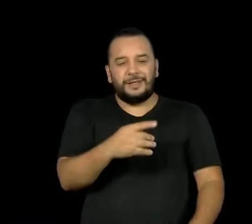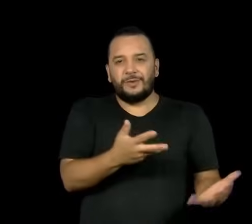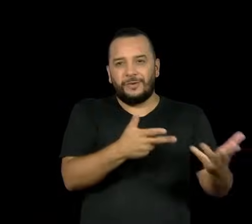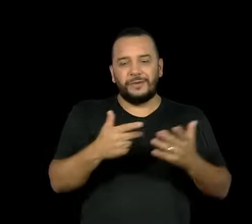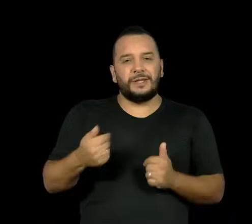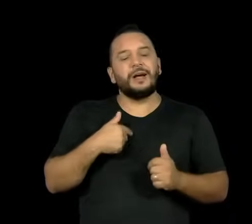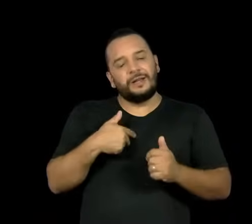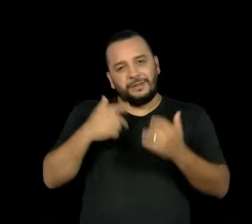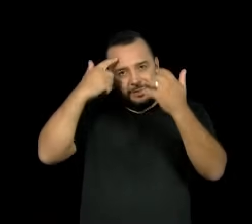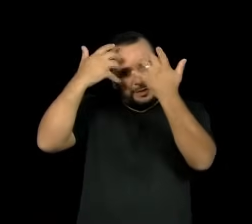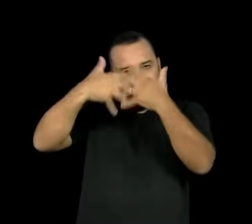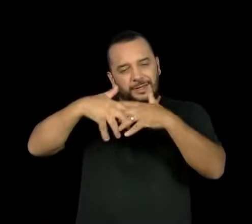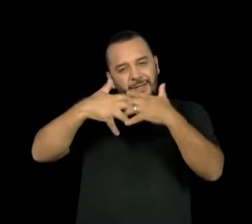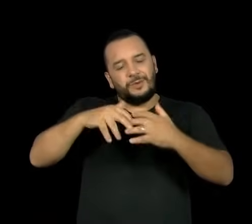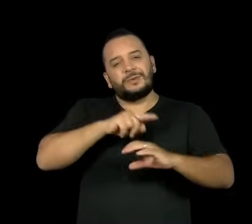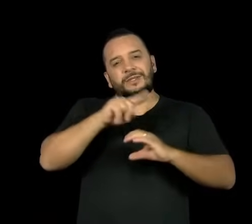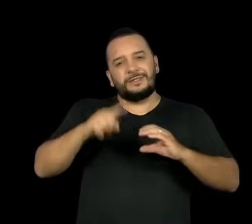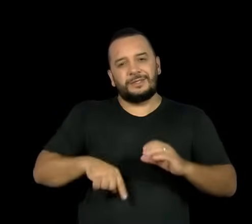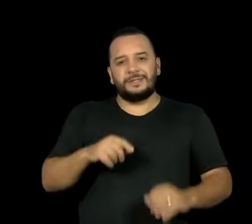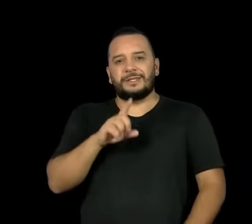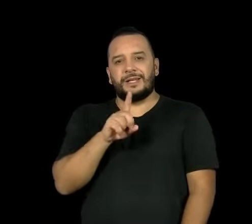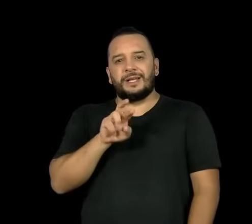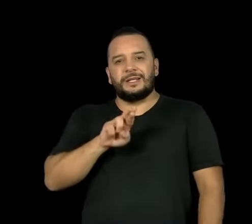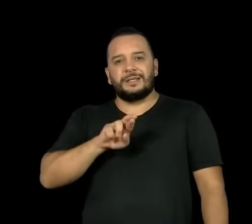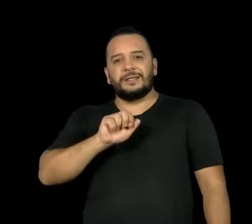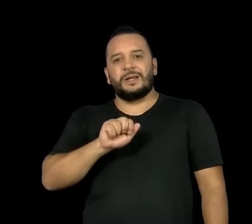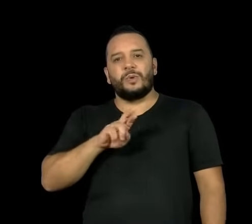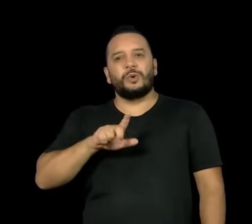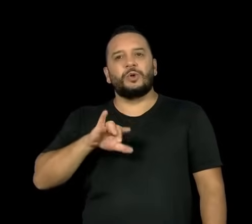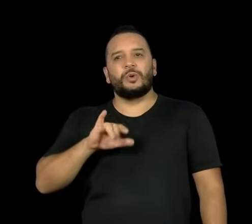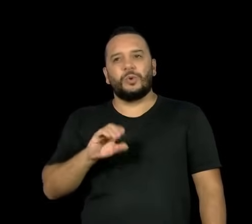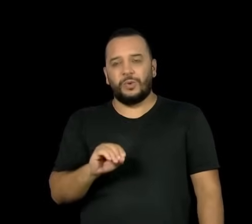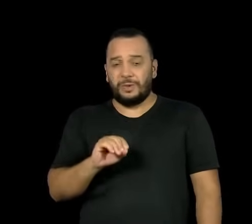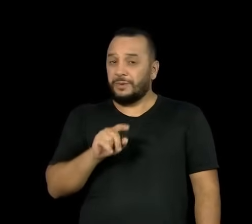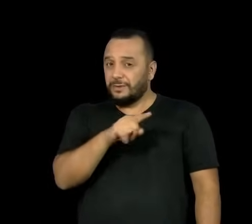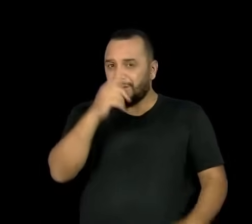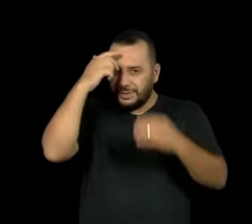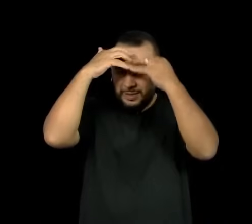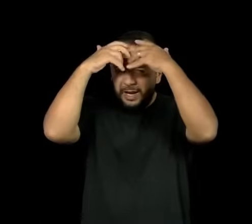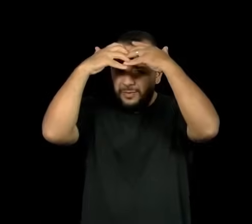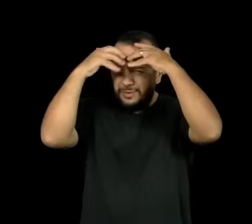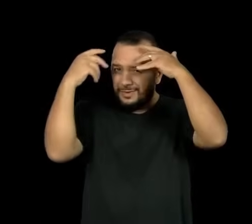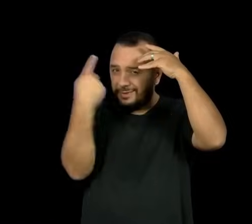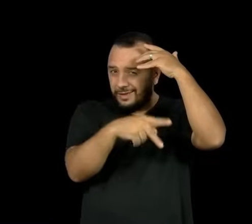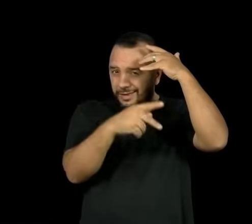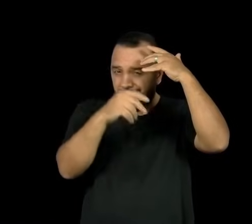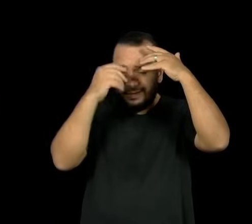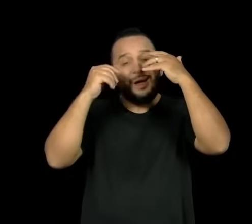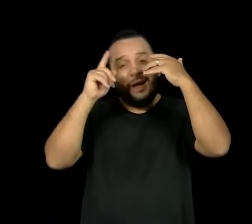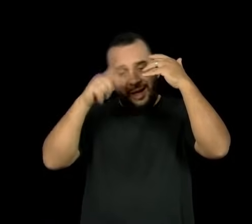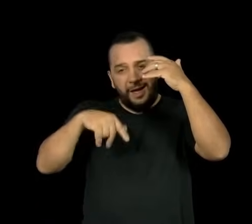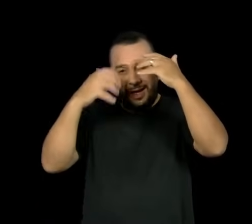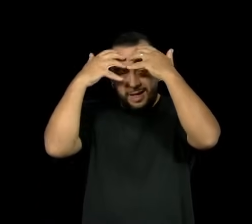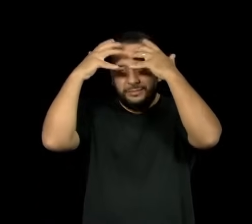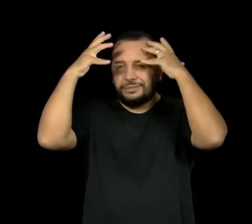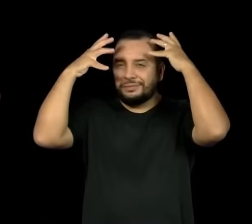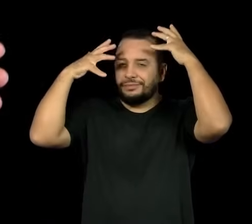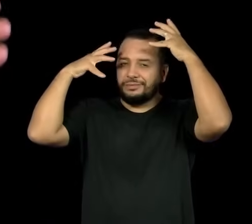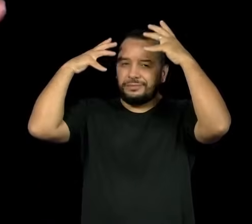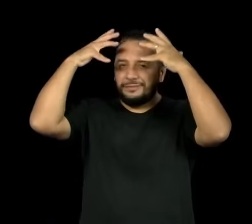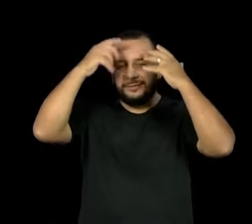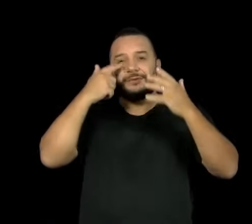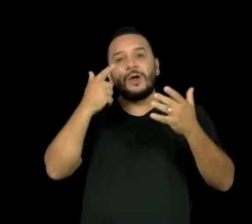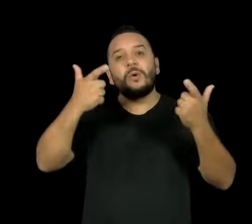neurocientista Draulio Araújo. Será que o cérebro dele é realmente psicodélico? Nós vamos lá na raiz de onde nasceu